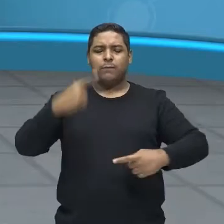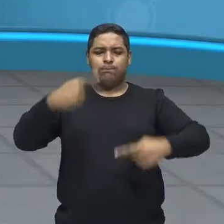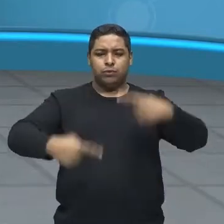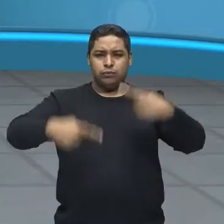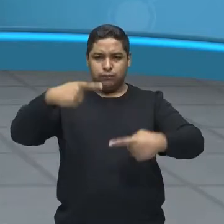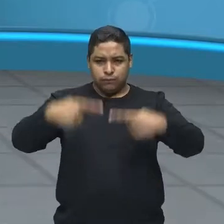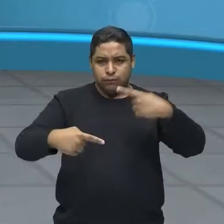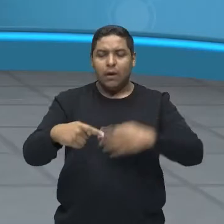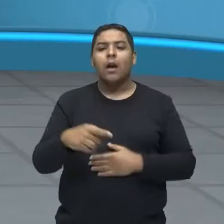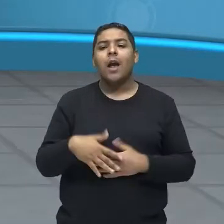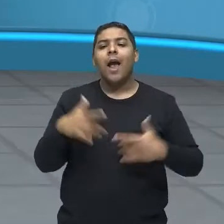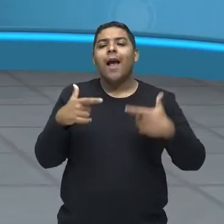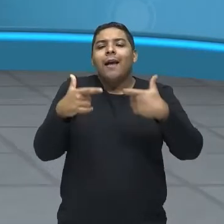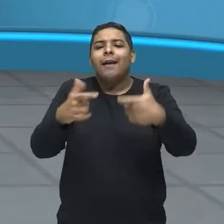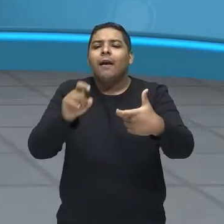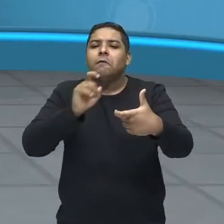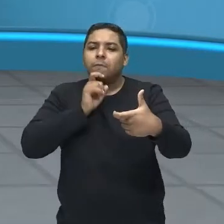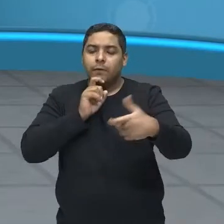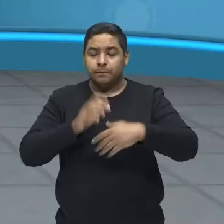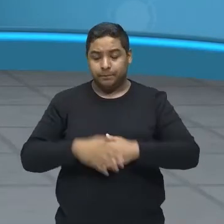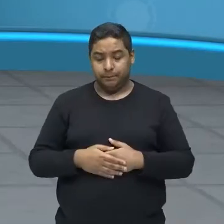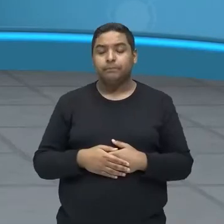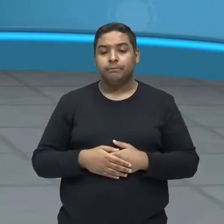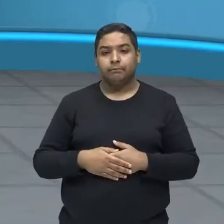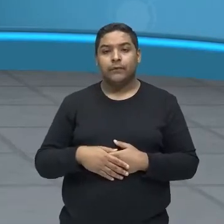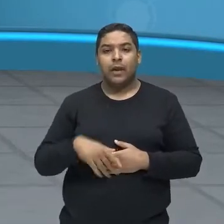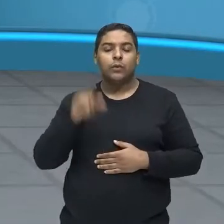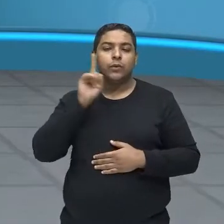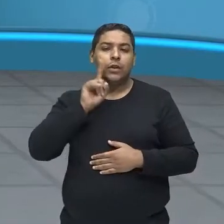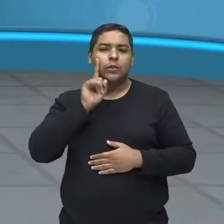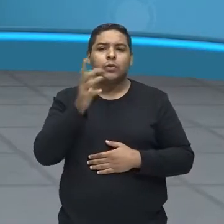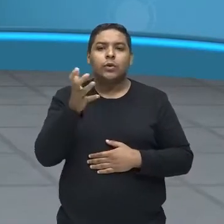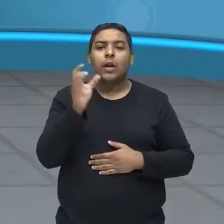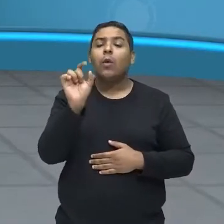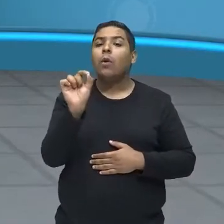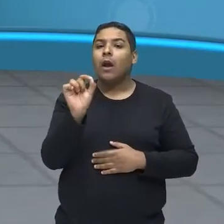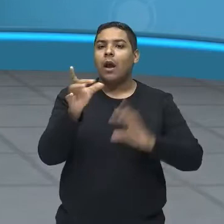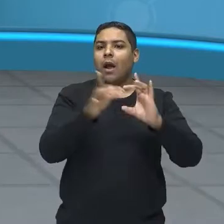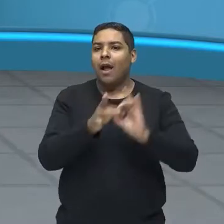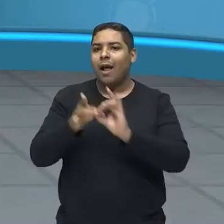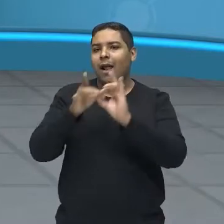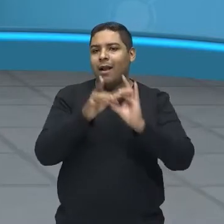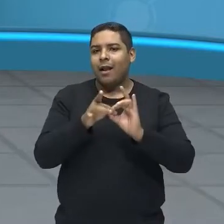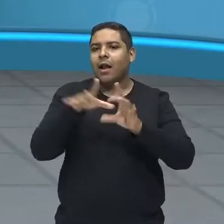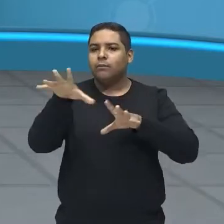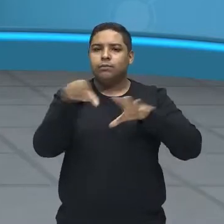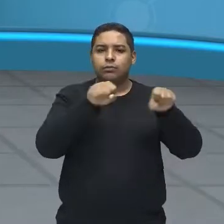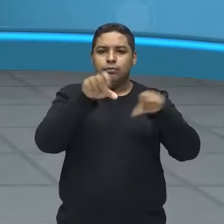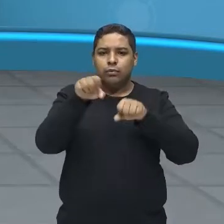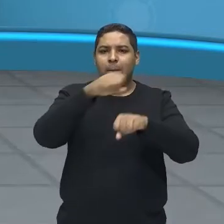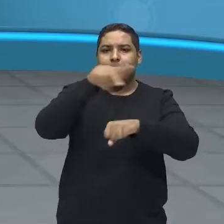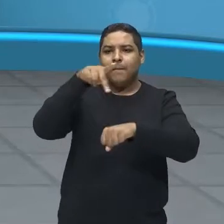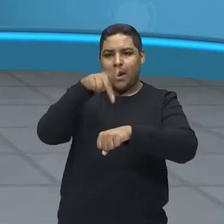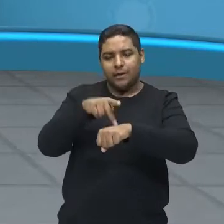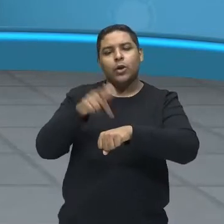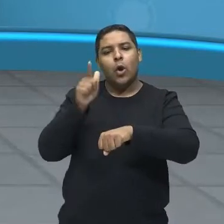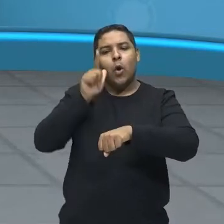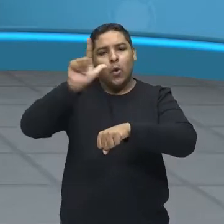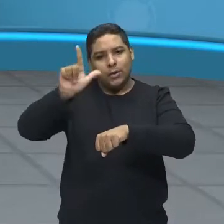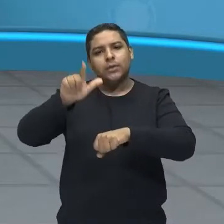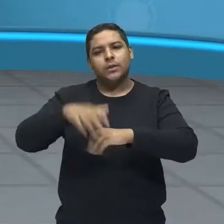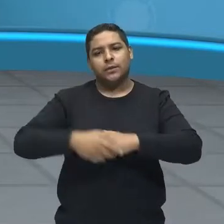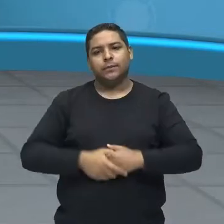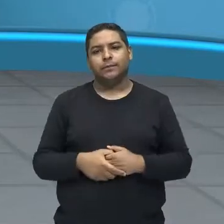vai verificar que os Estados Unidos da América, ele queria mais aliados e acabou conseguindo com o passar do tempo. E um deles foi